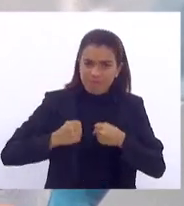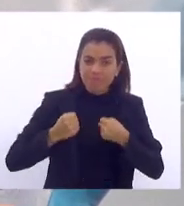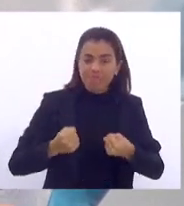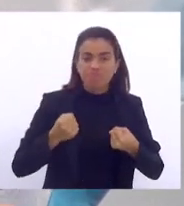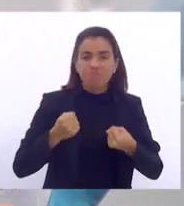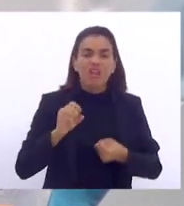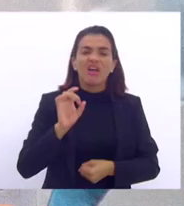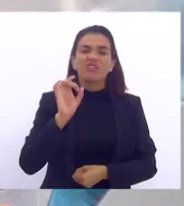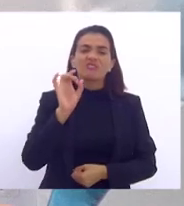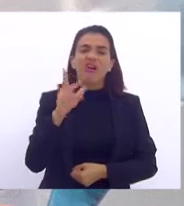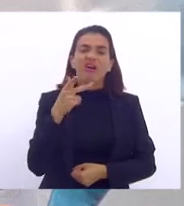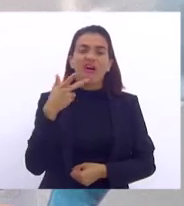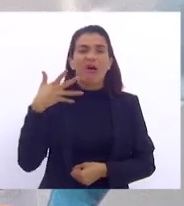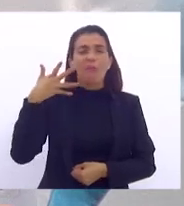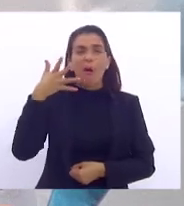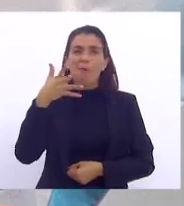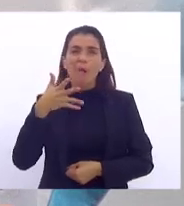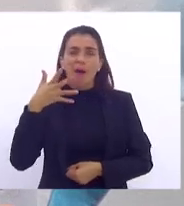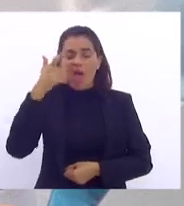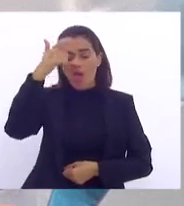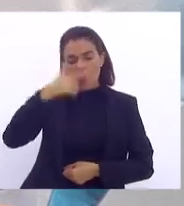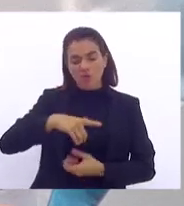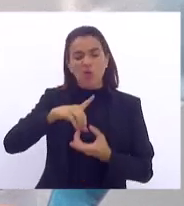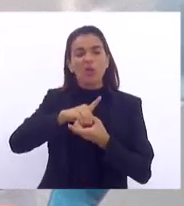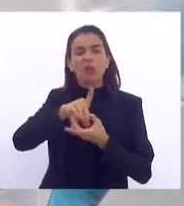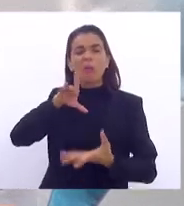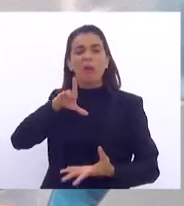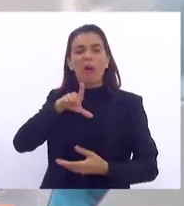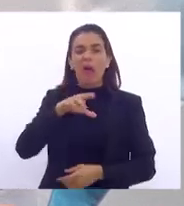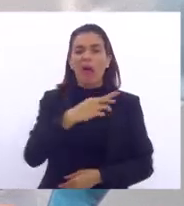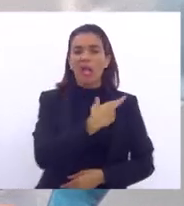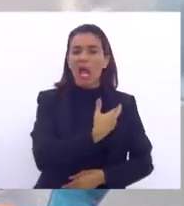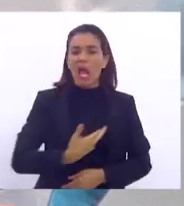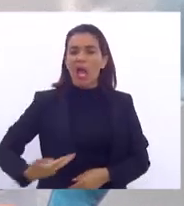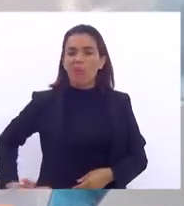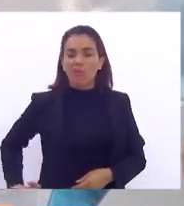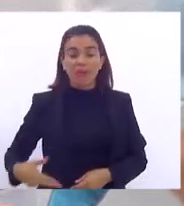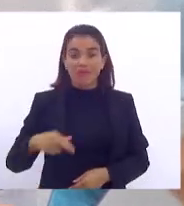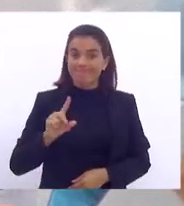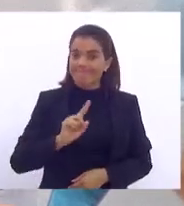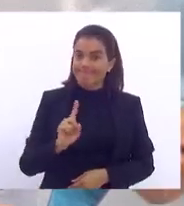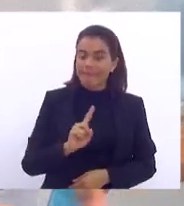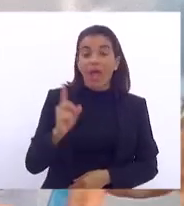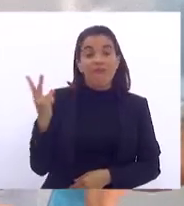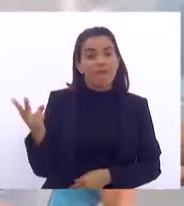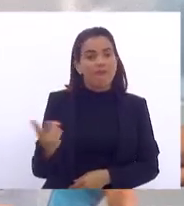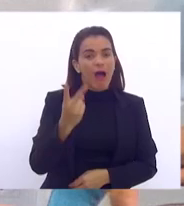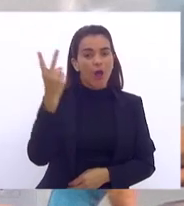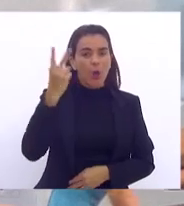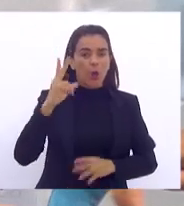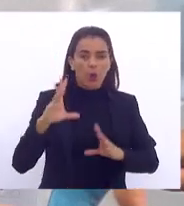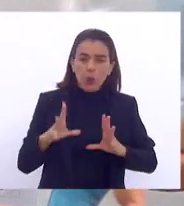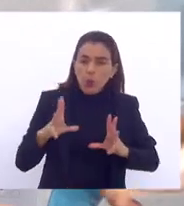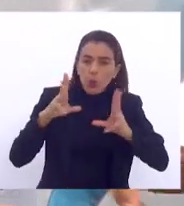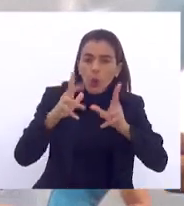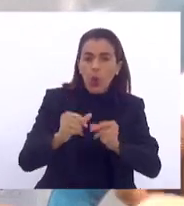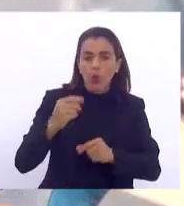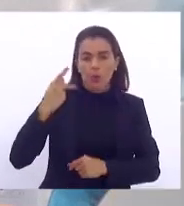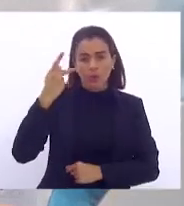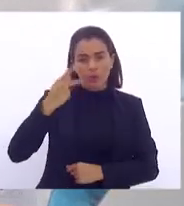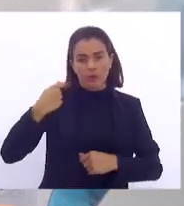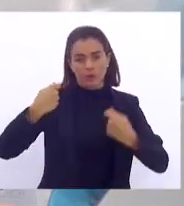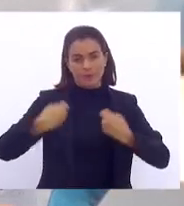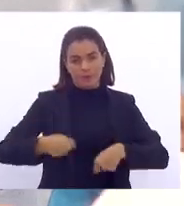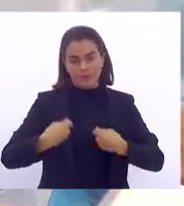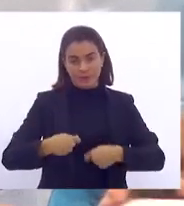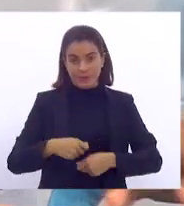basta dizer que é um Democrata que é um repú são valores que todo Deputado tem que defender